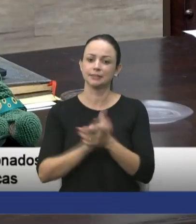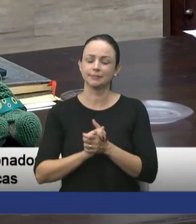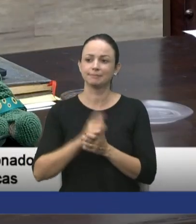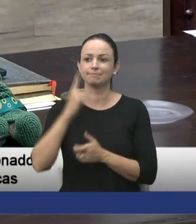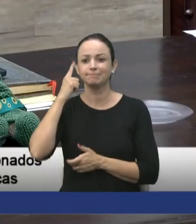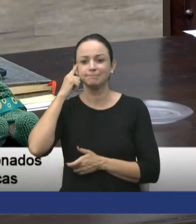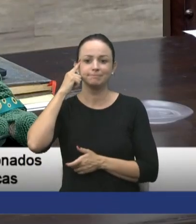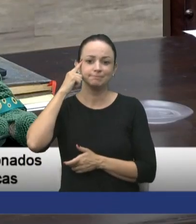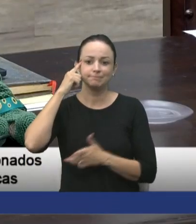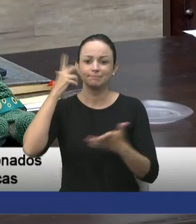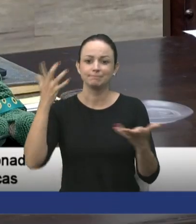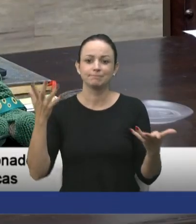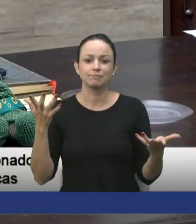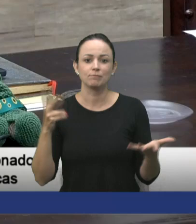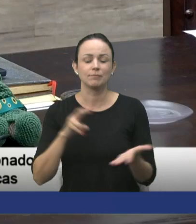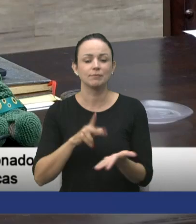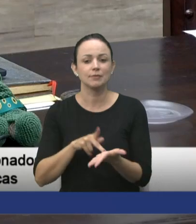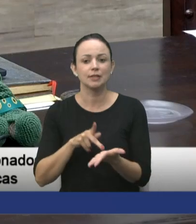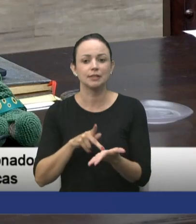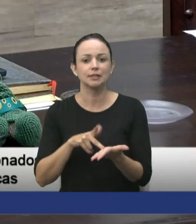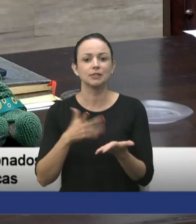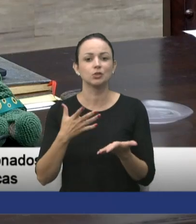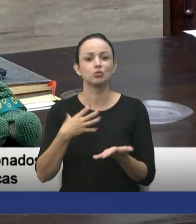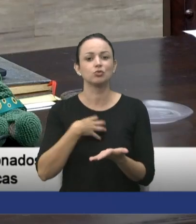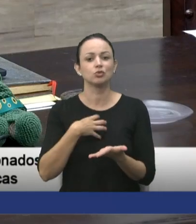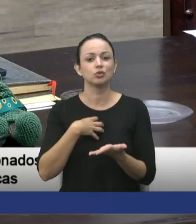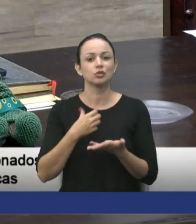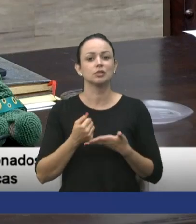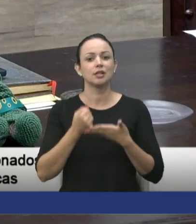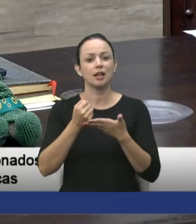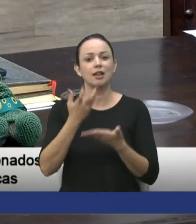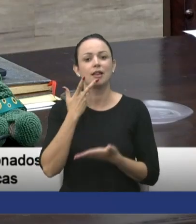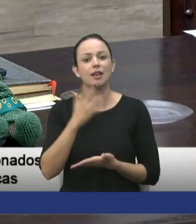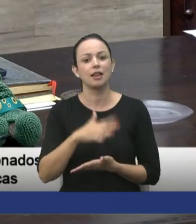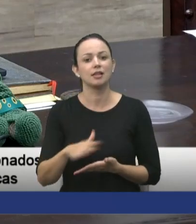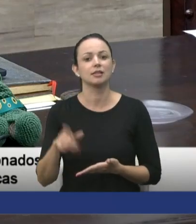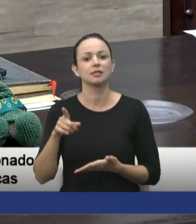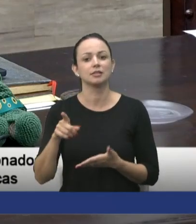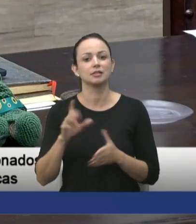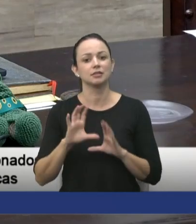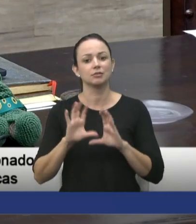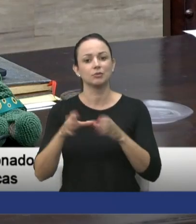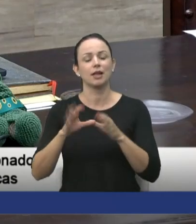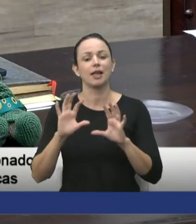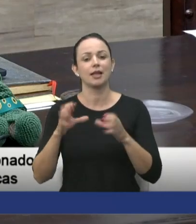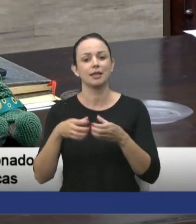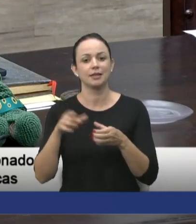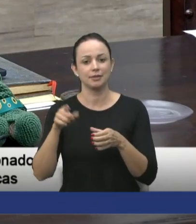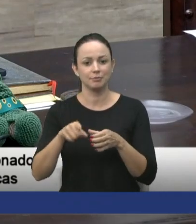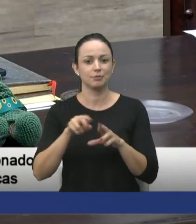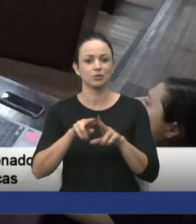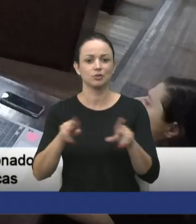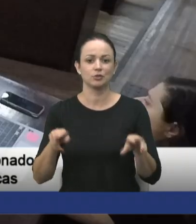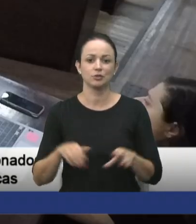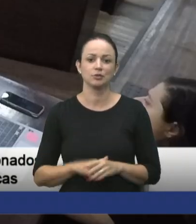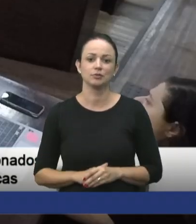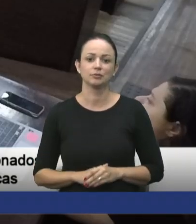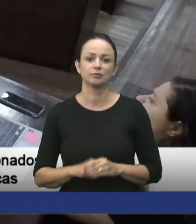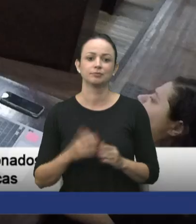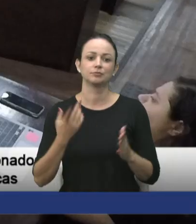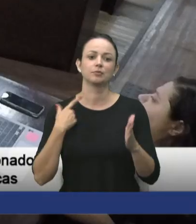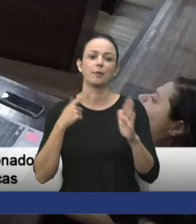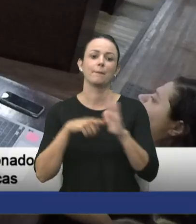Muitas vezes é a forma de levar a criança de novo para a equipe multidisciplinar. Eu gostaria de fazer uma